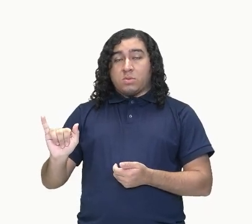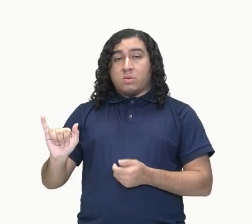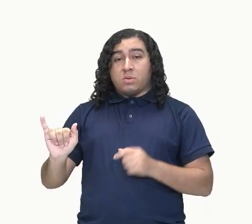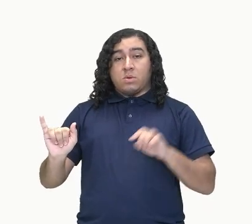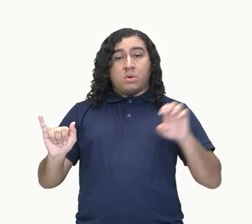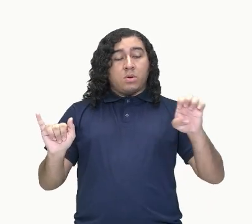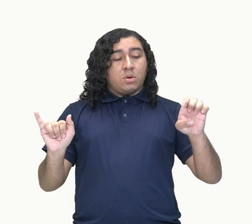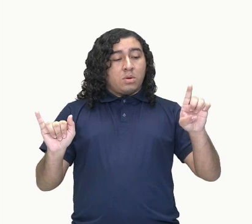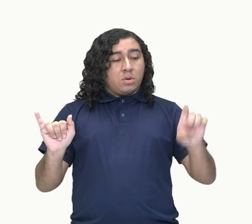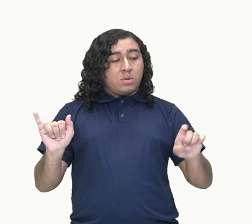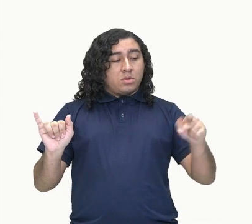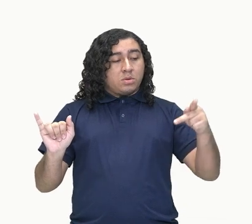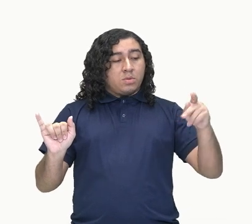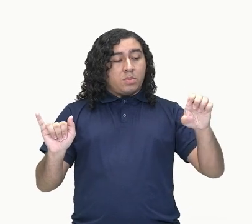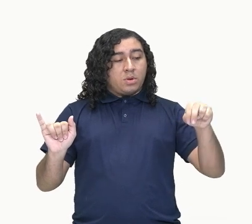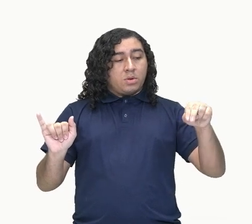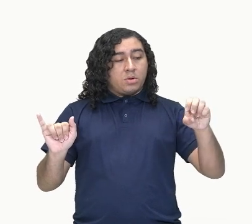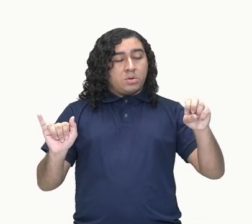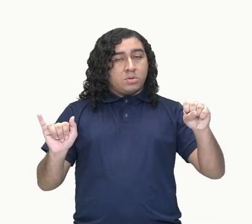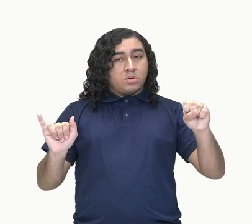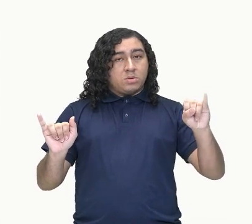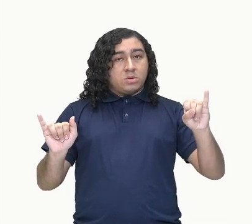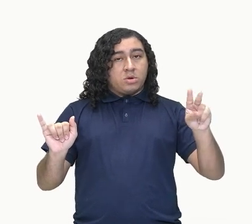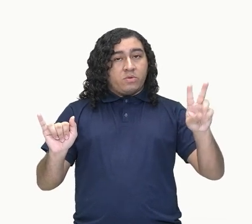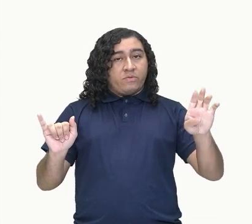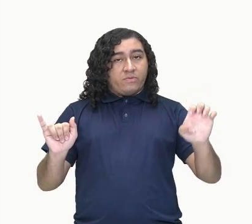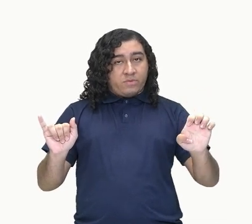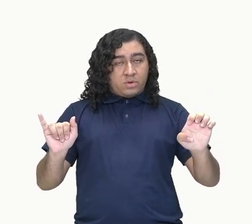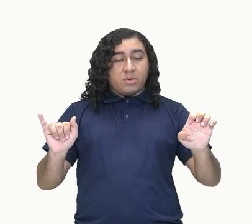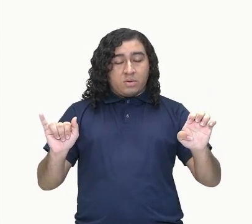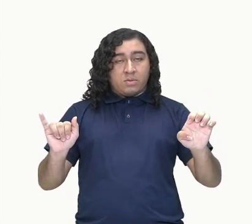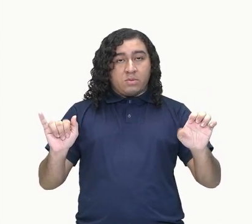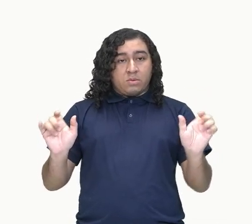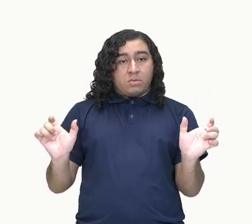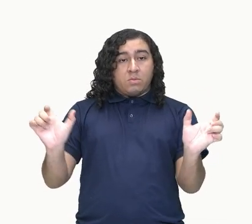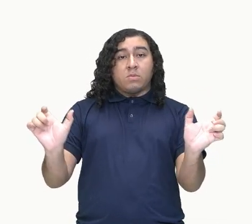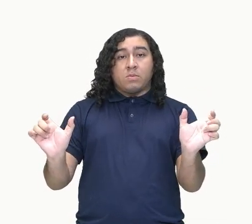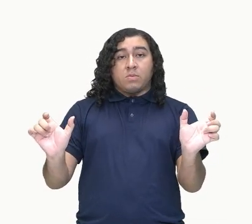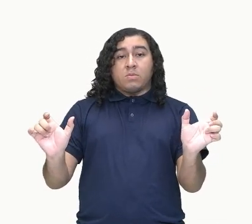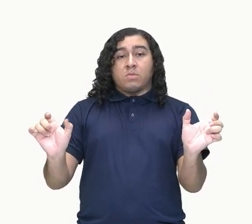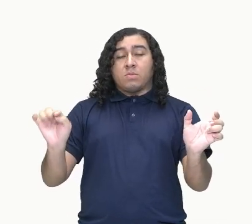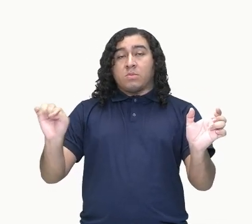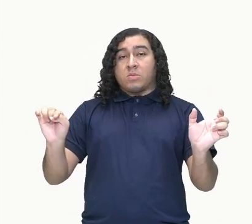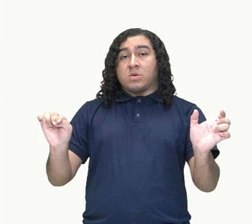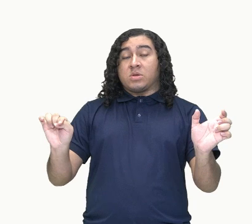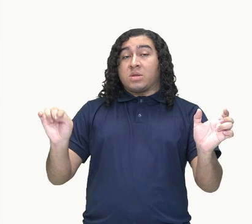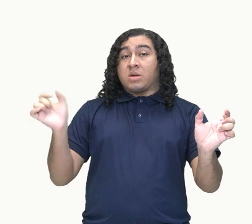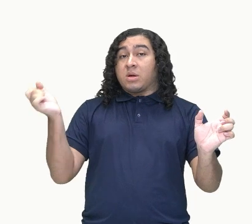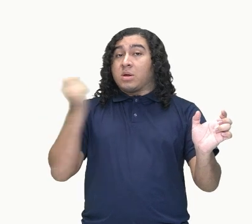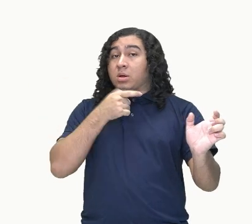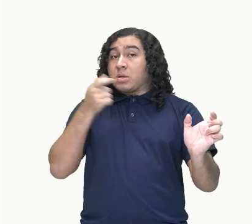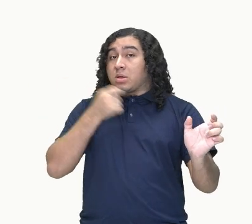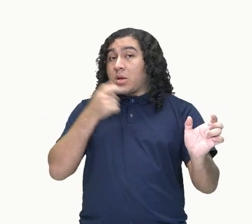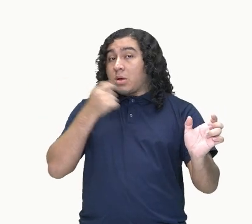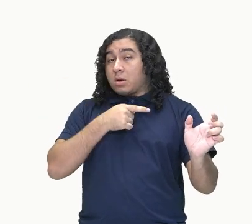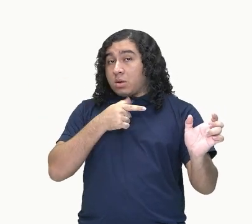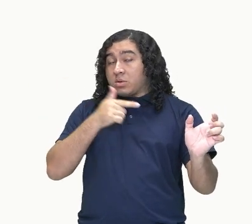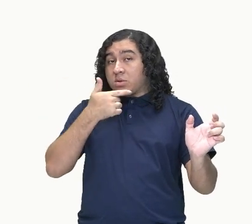adjective funny e o long adjective expensive. Funny